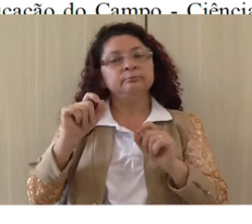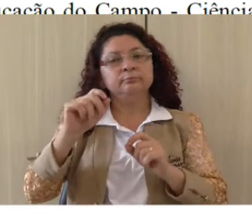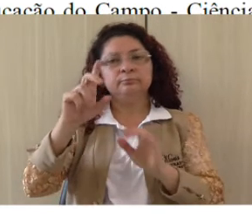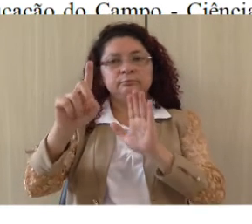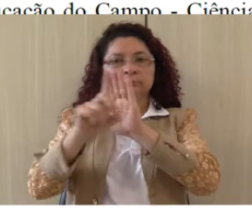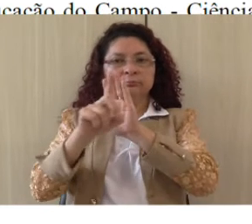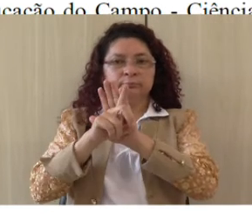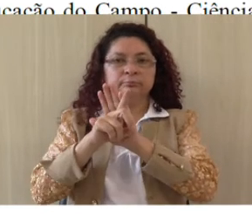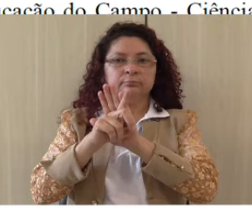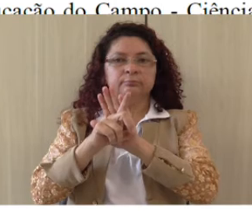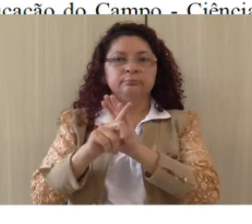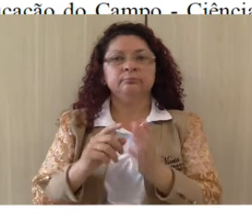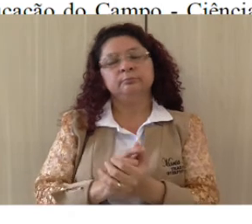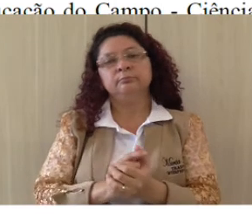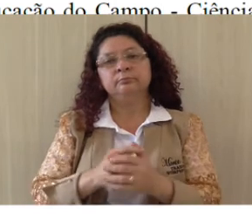número